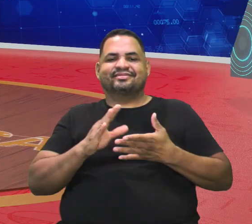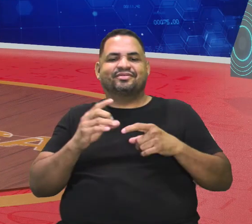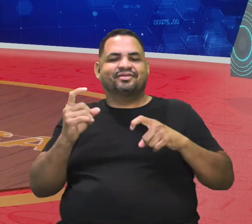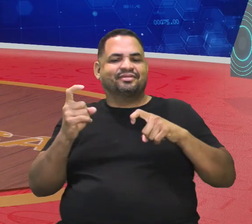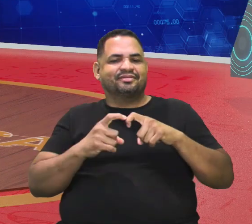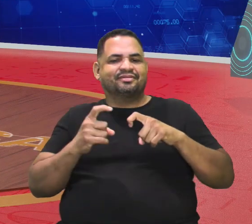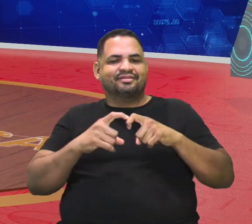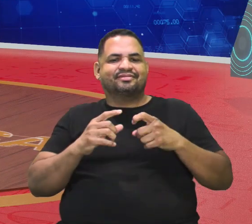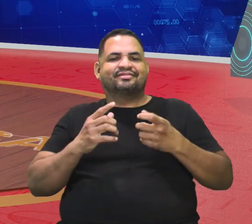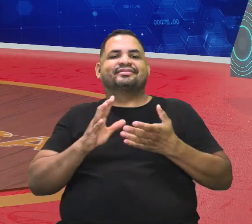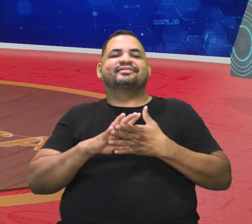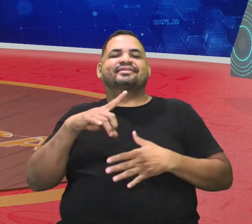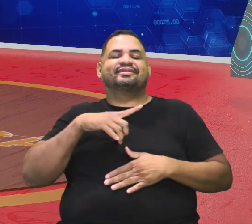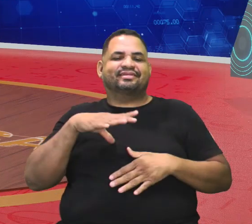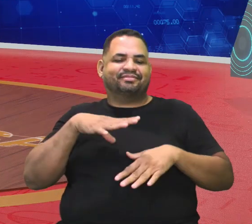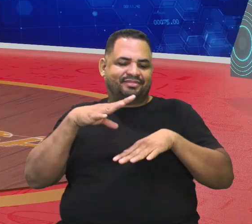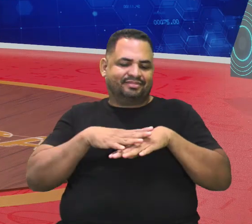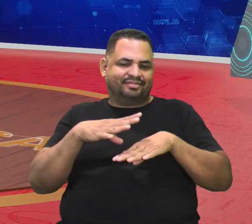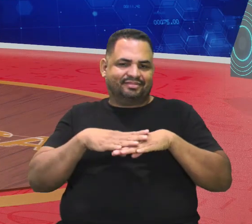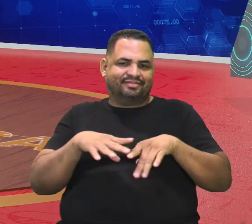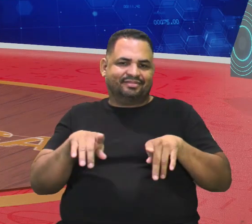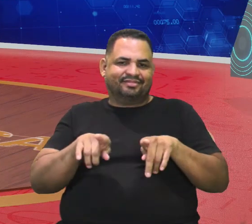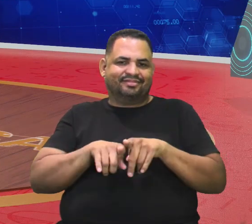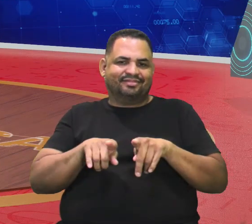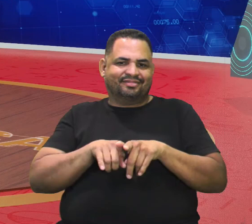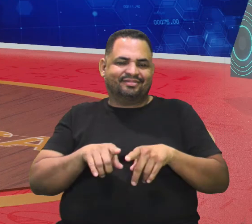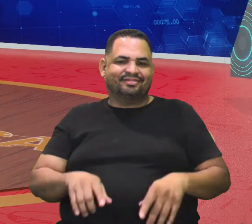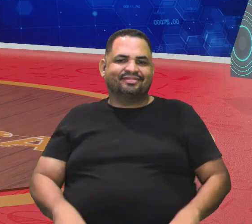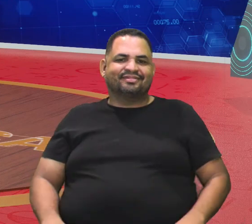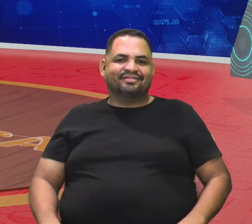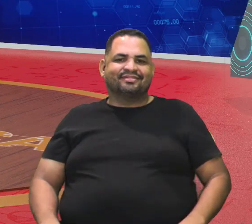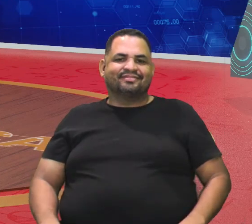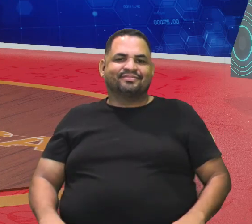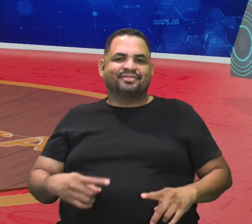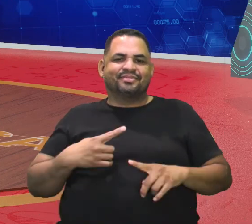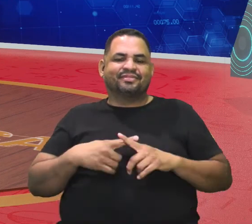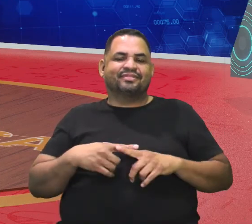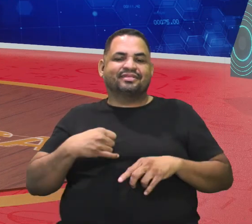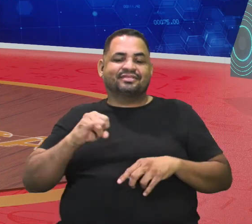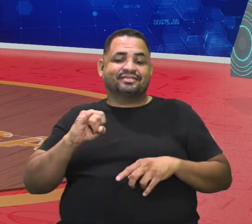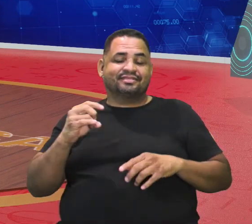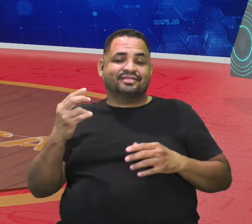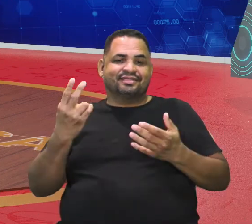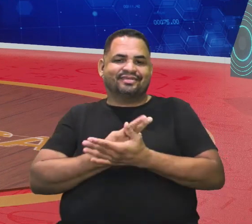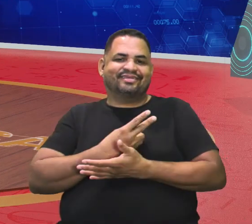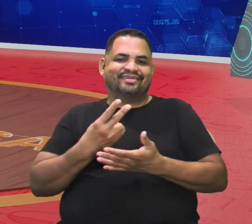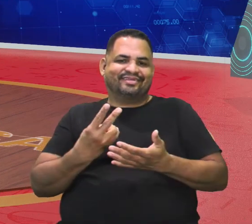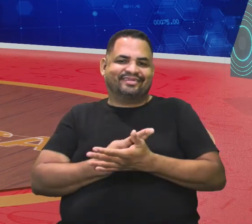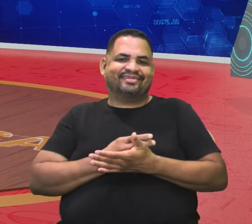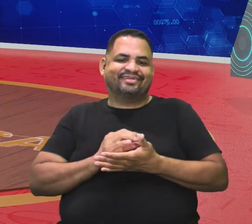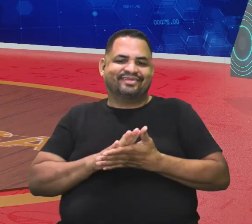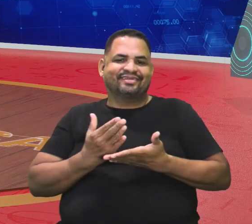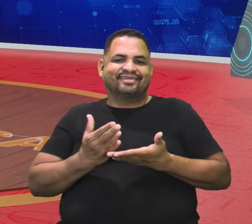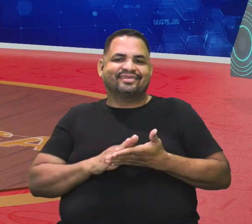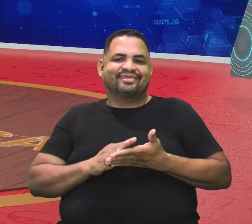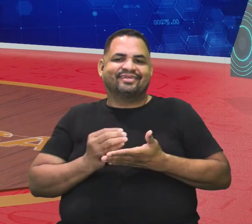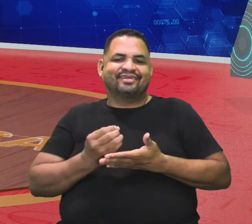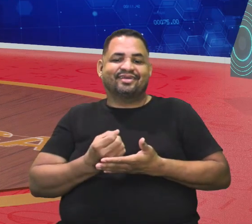tem matemática. E tem matemática também. E lá ainda é mais complicado, porque se você errar a dosagem do